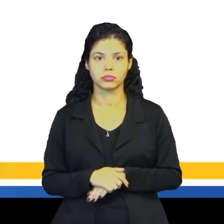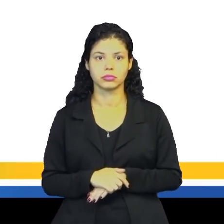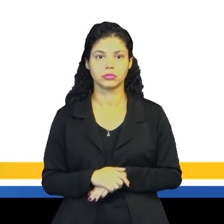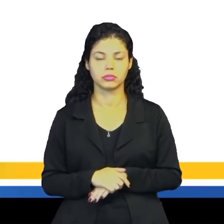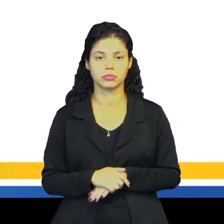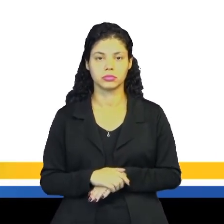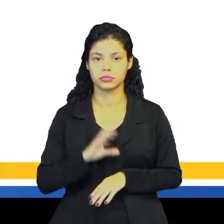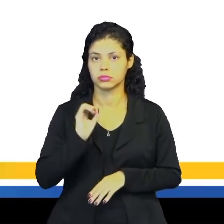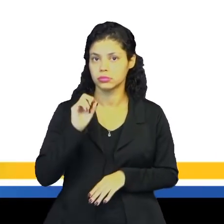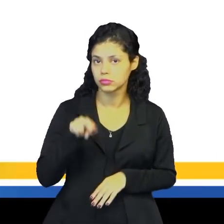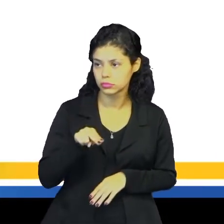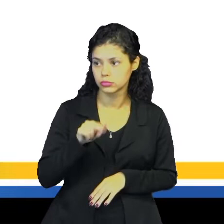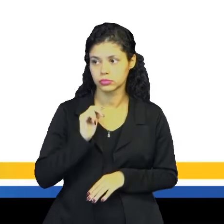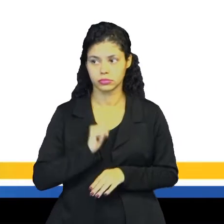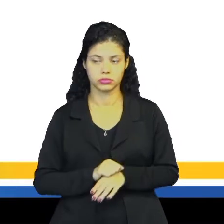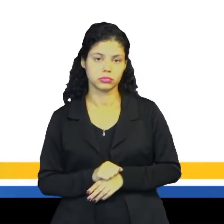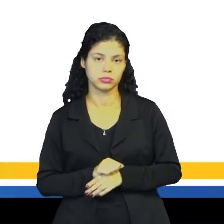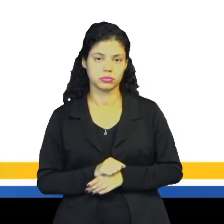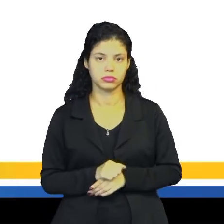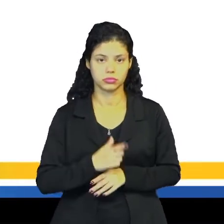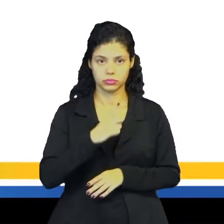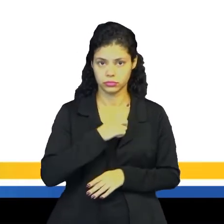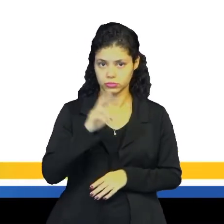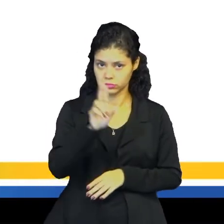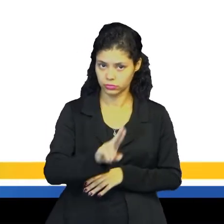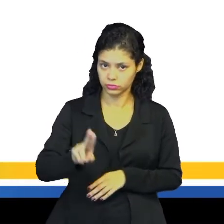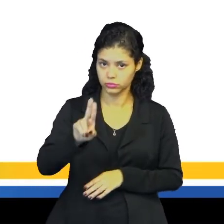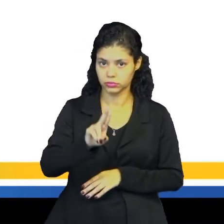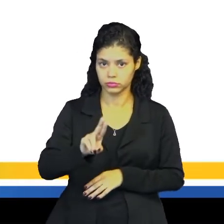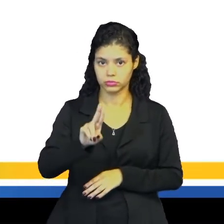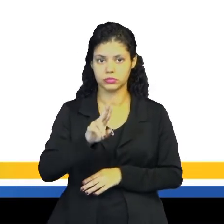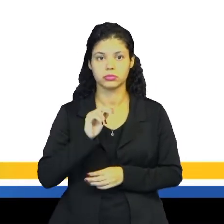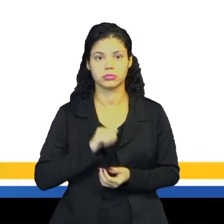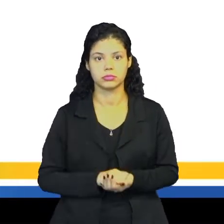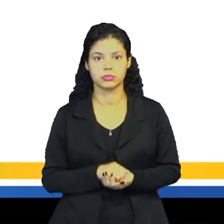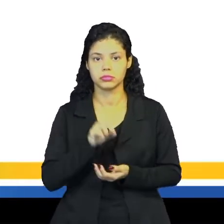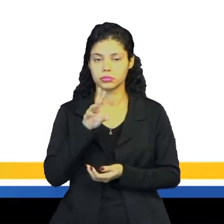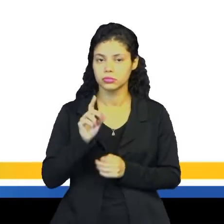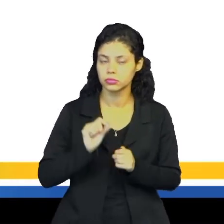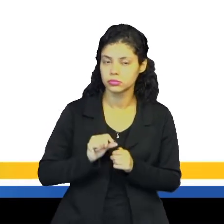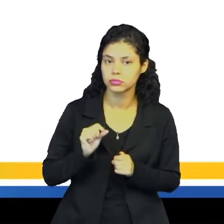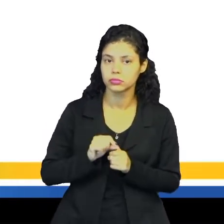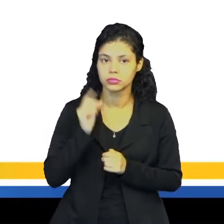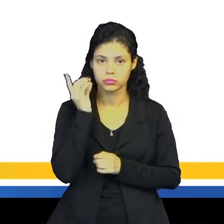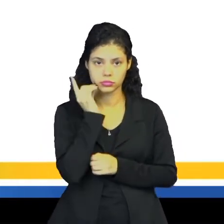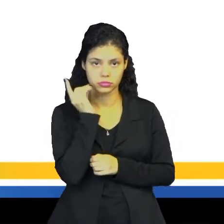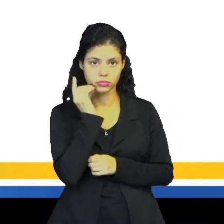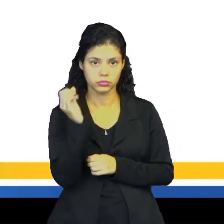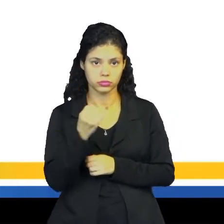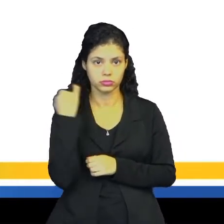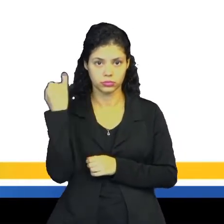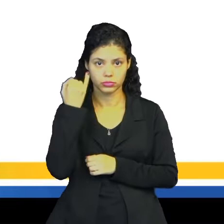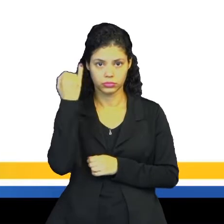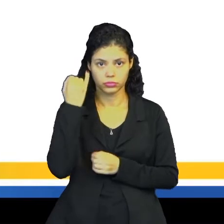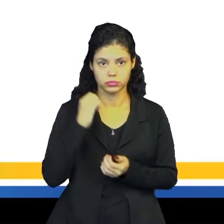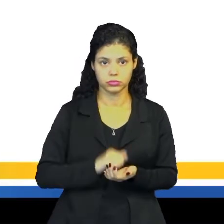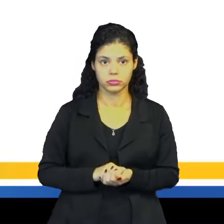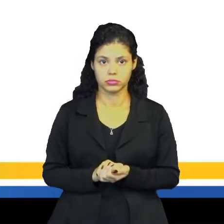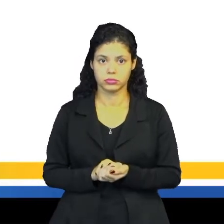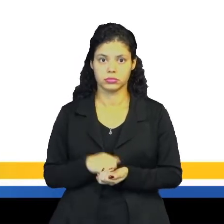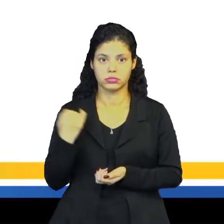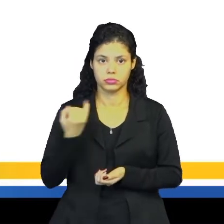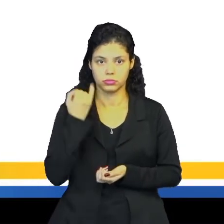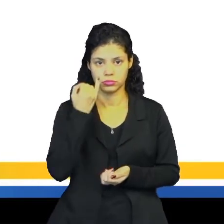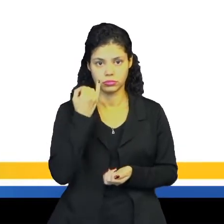A preposition on, né, ela é uma preposição utilizada para fazer referência principalmente a datas e